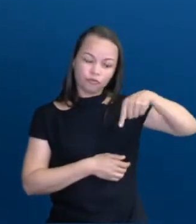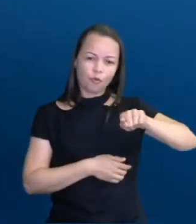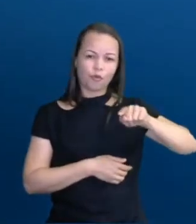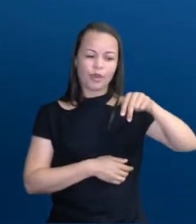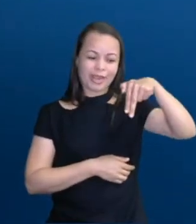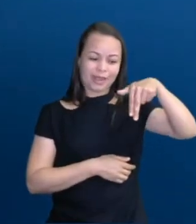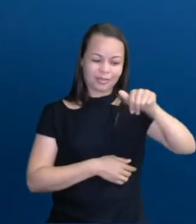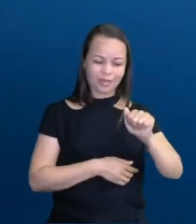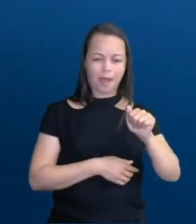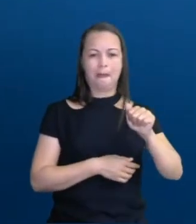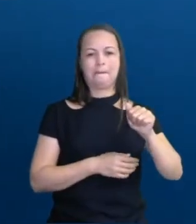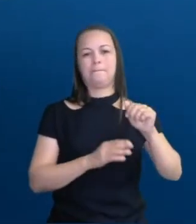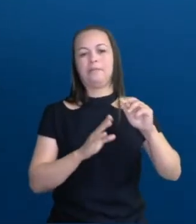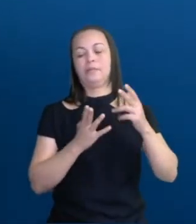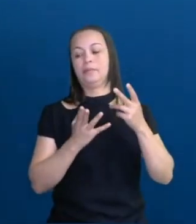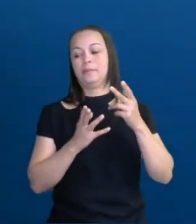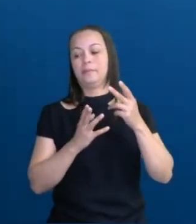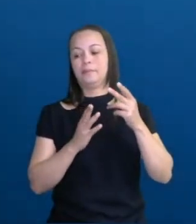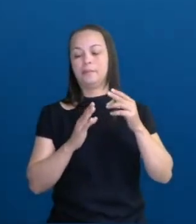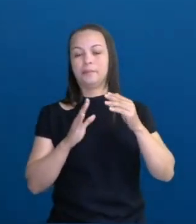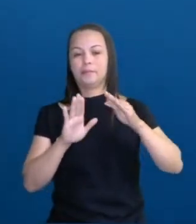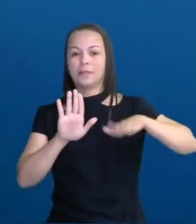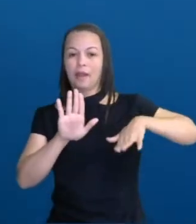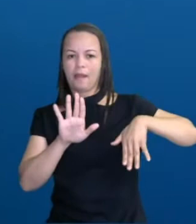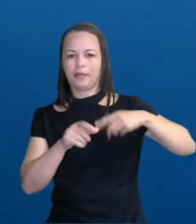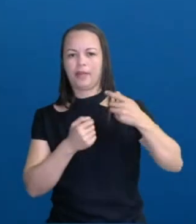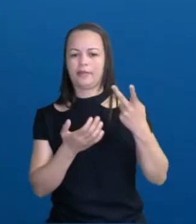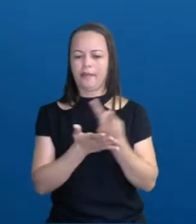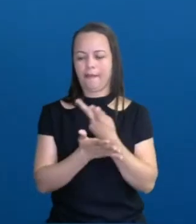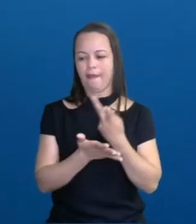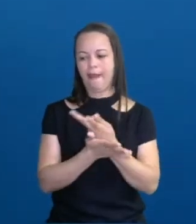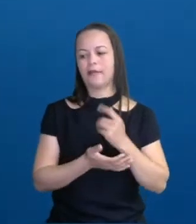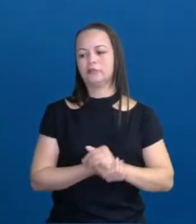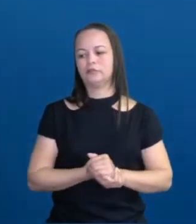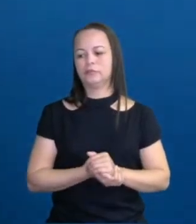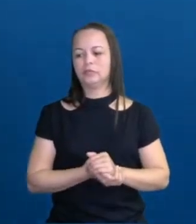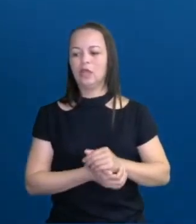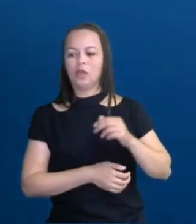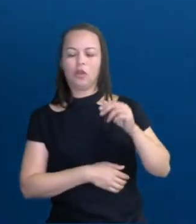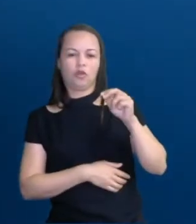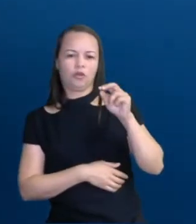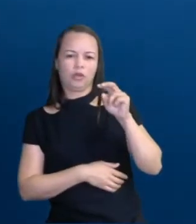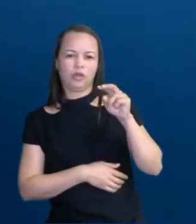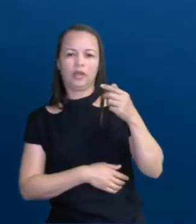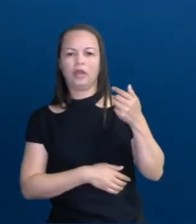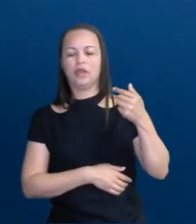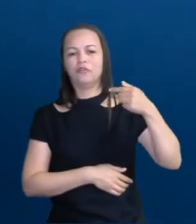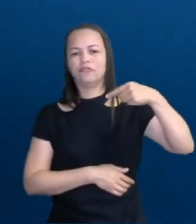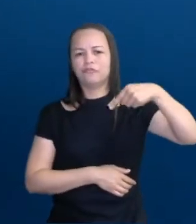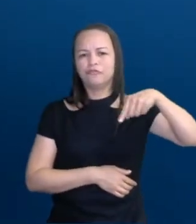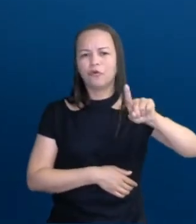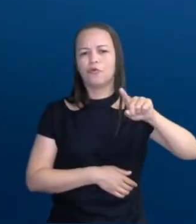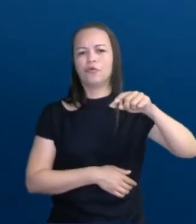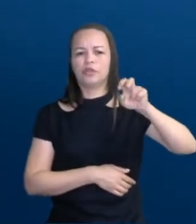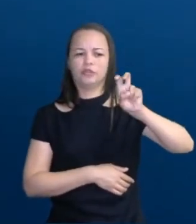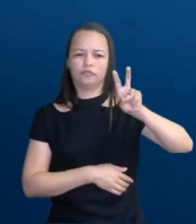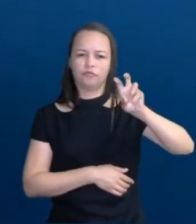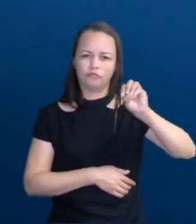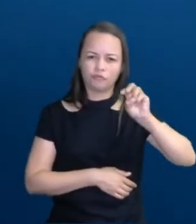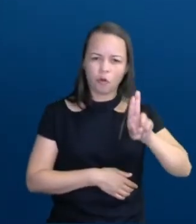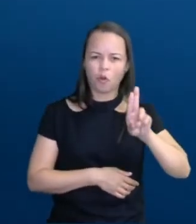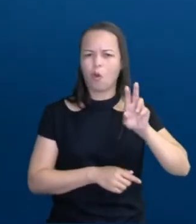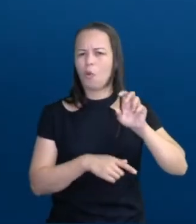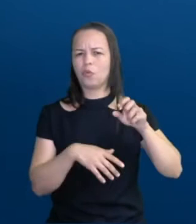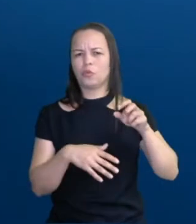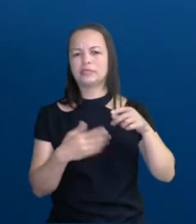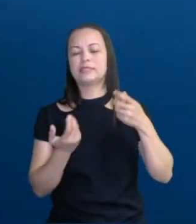também é incorreto Tá certo com esses verbos Fui vou você sempre vai ter que utilizar a preposição